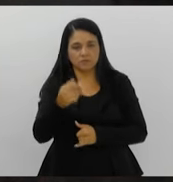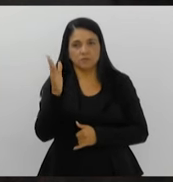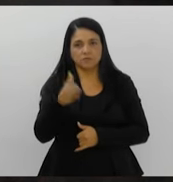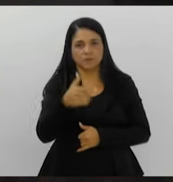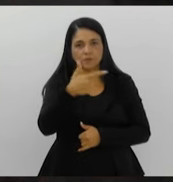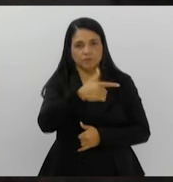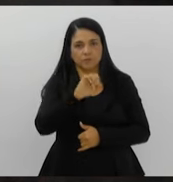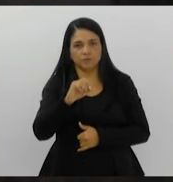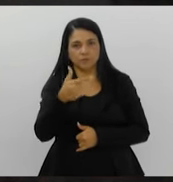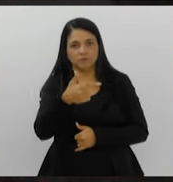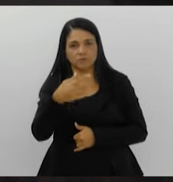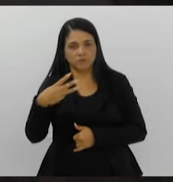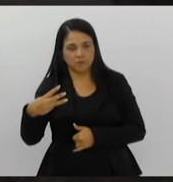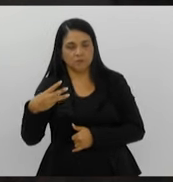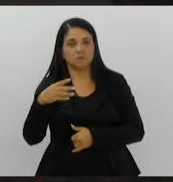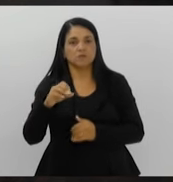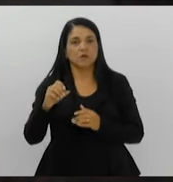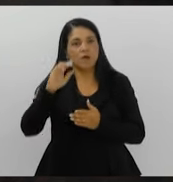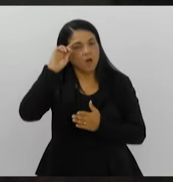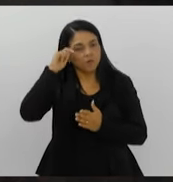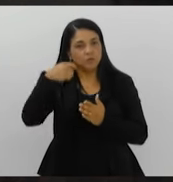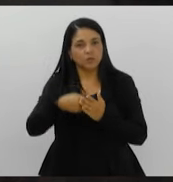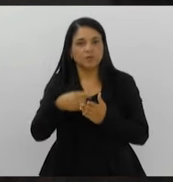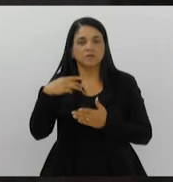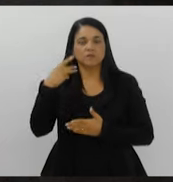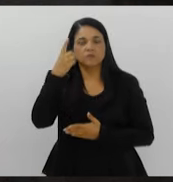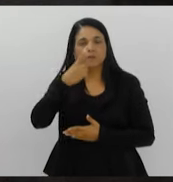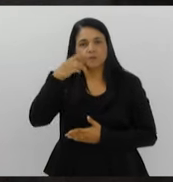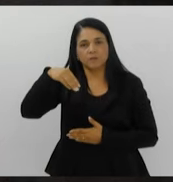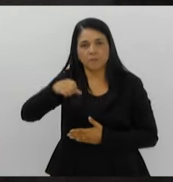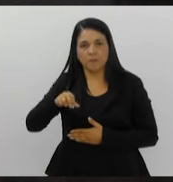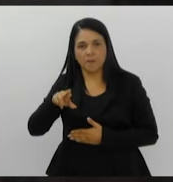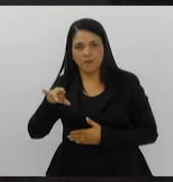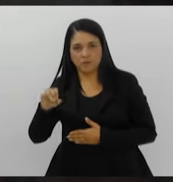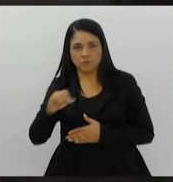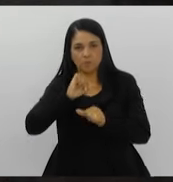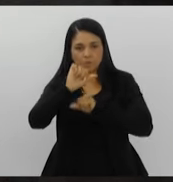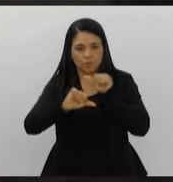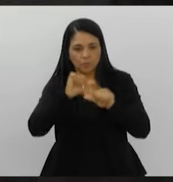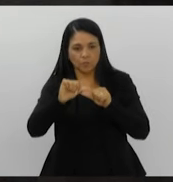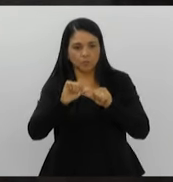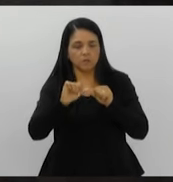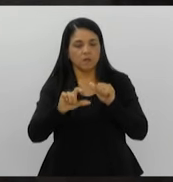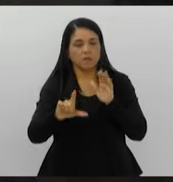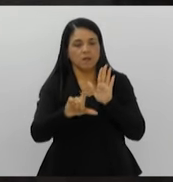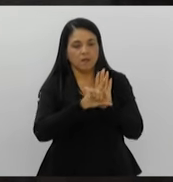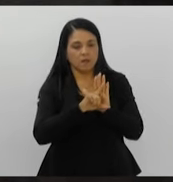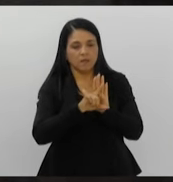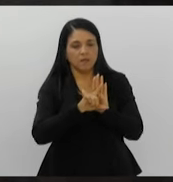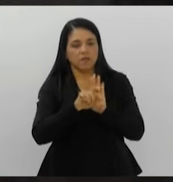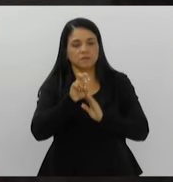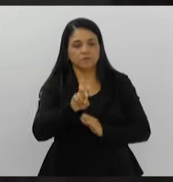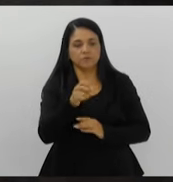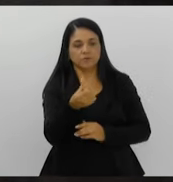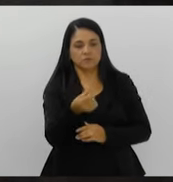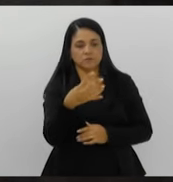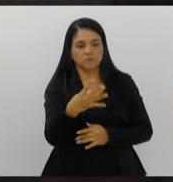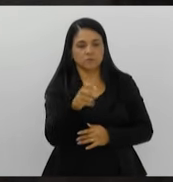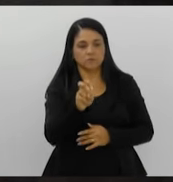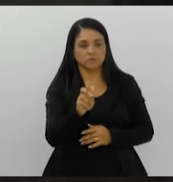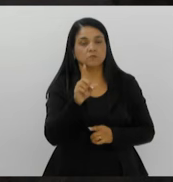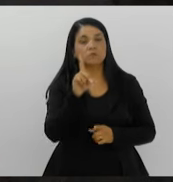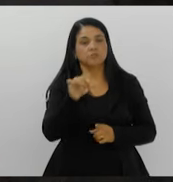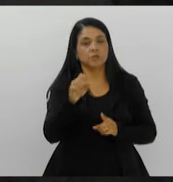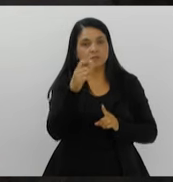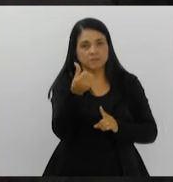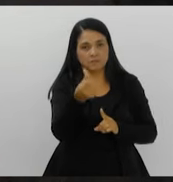de 2023, de autoria do deputado Márcio Globerto, que altera o anexo 1 da lei 5.645, de